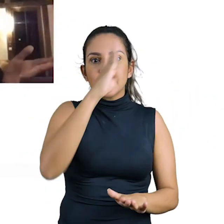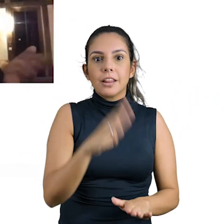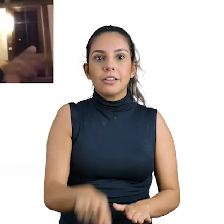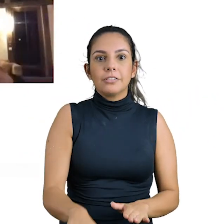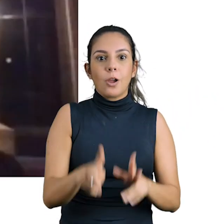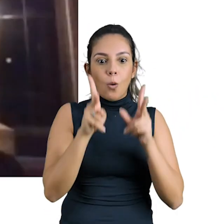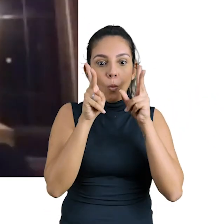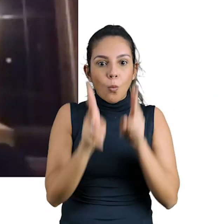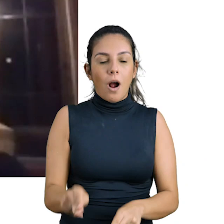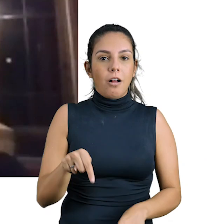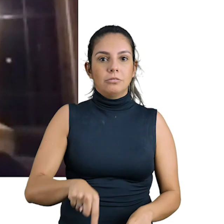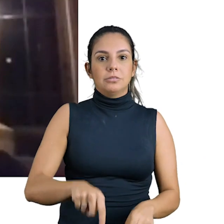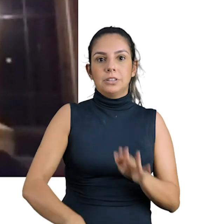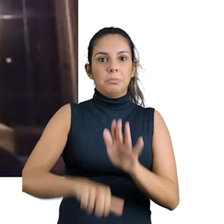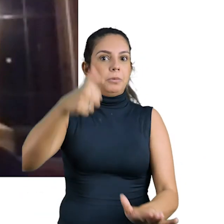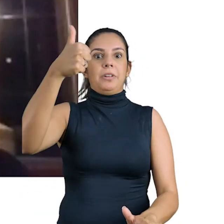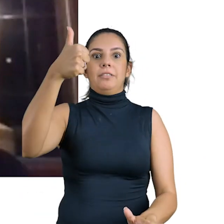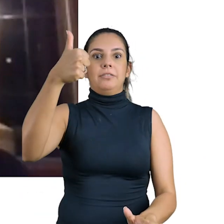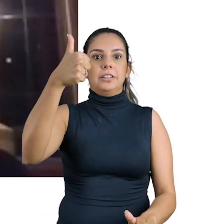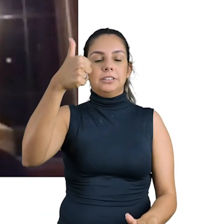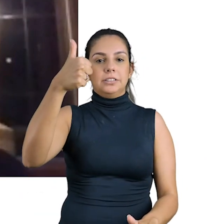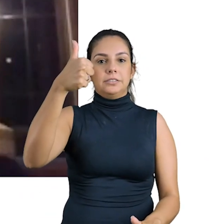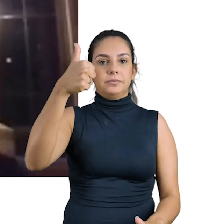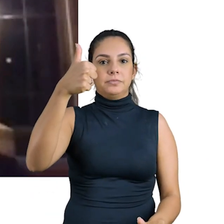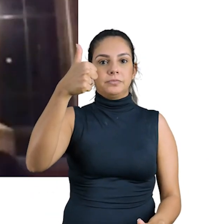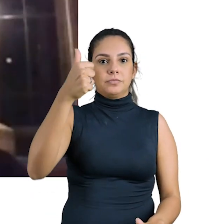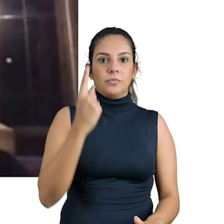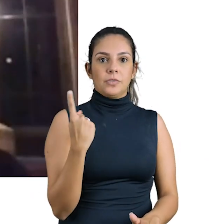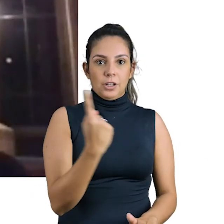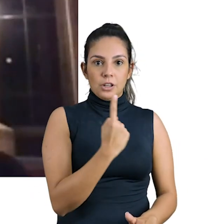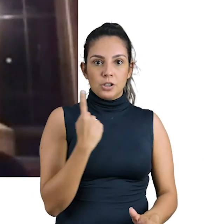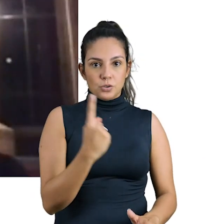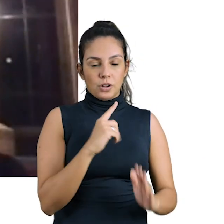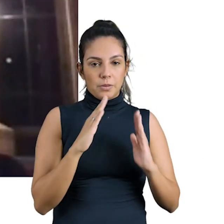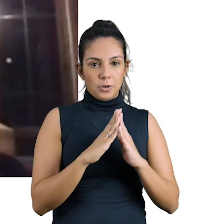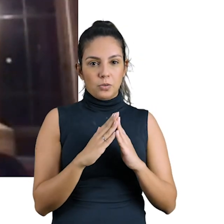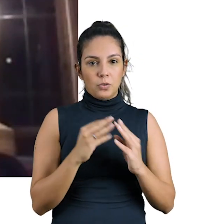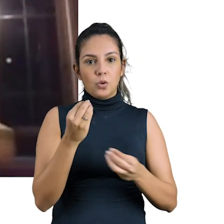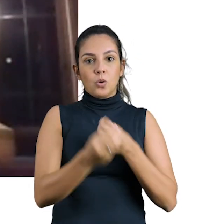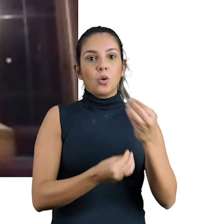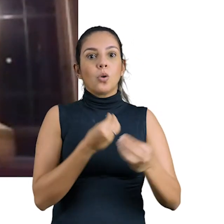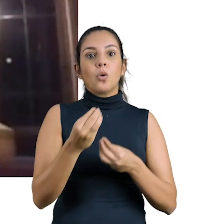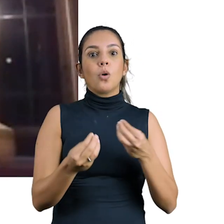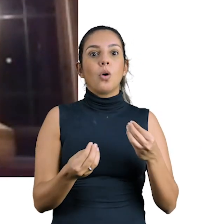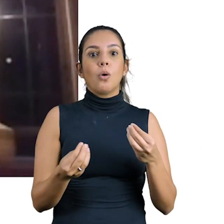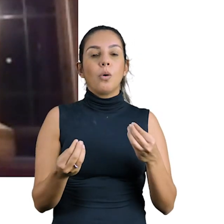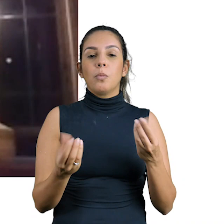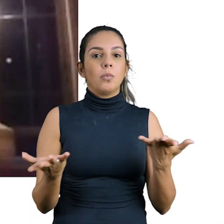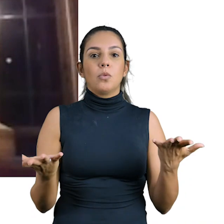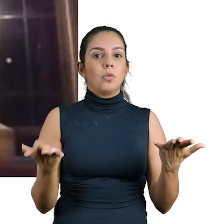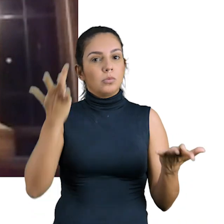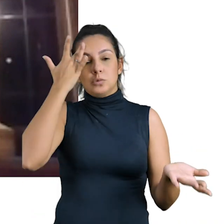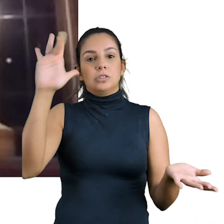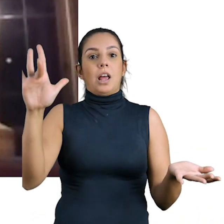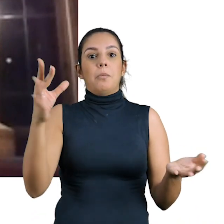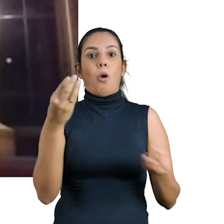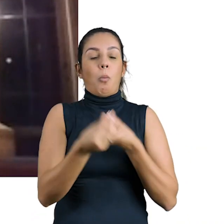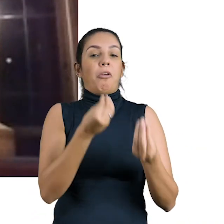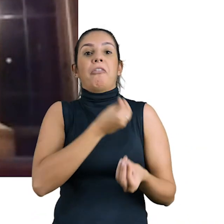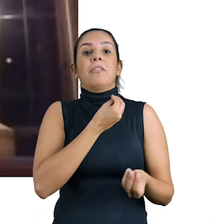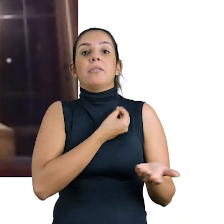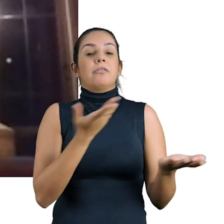uma situação como essas e em isolamento, né? Como é que a gente sai dessa situação? Não sabemos, não